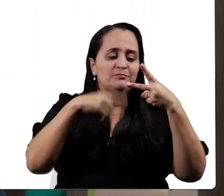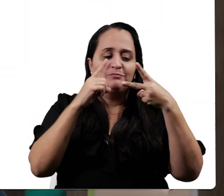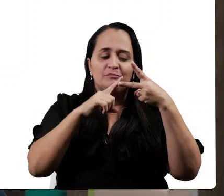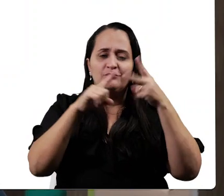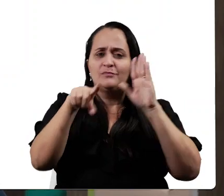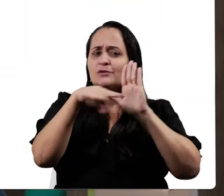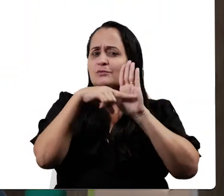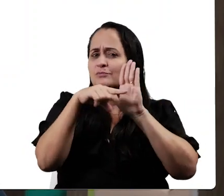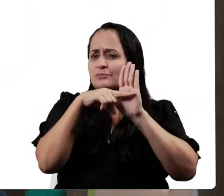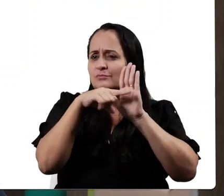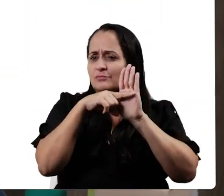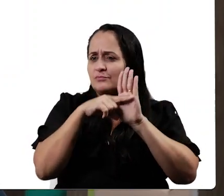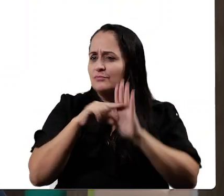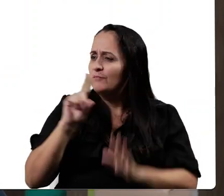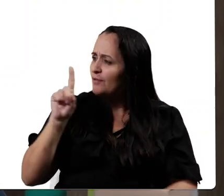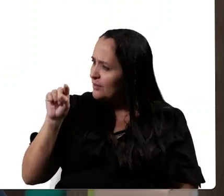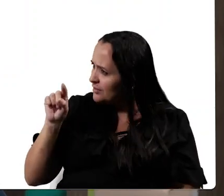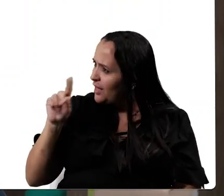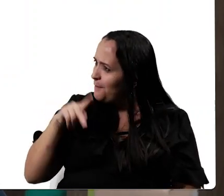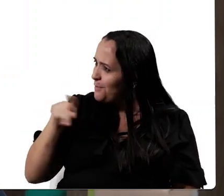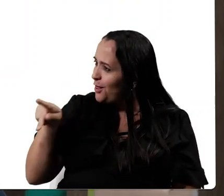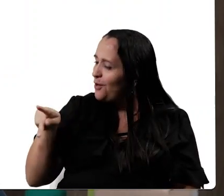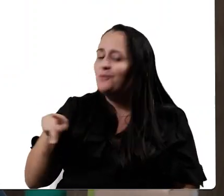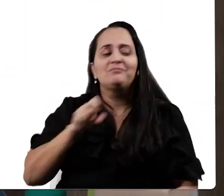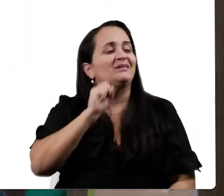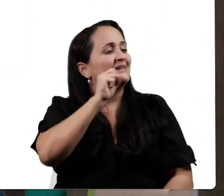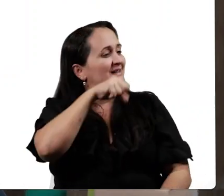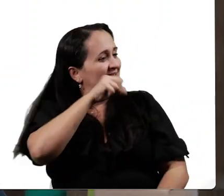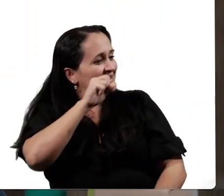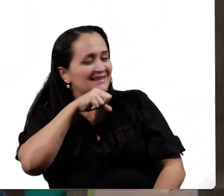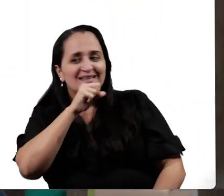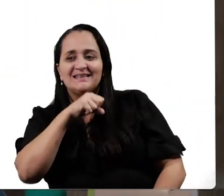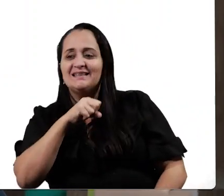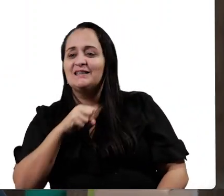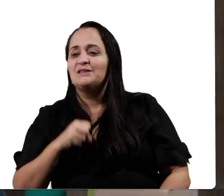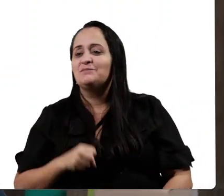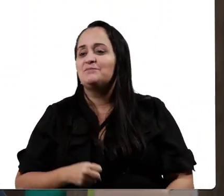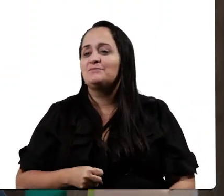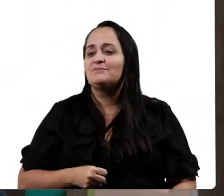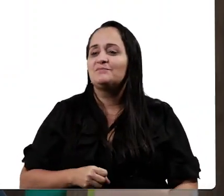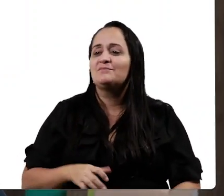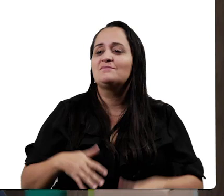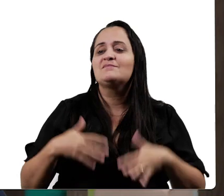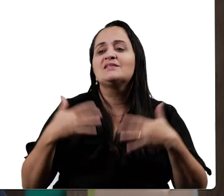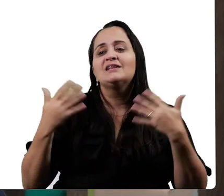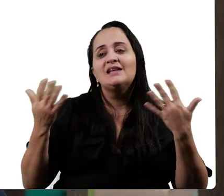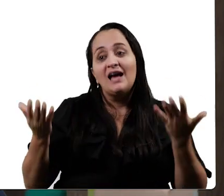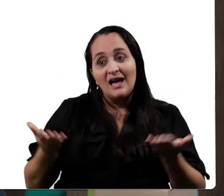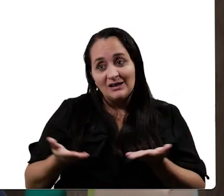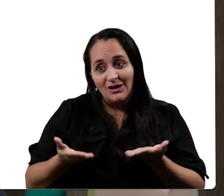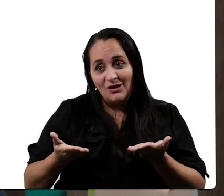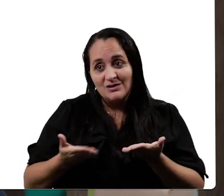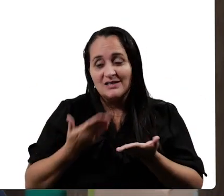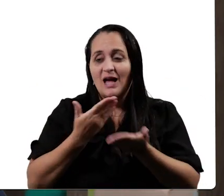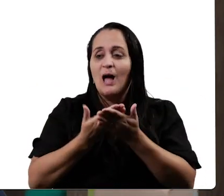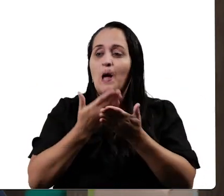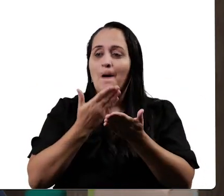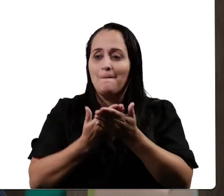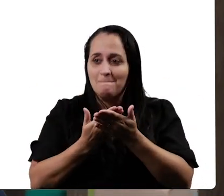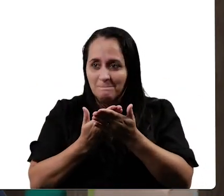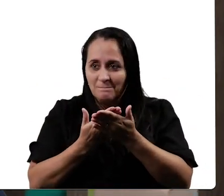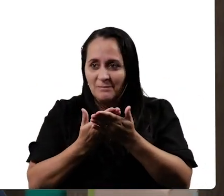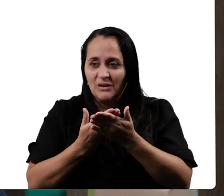subtração não é pró É isso aí Carol e aí meus alunos a nossa aula de hoje vai ser